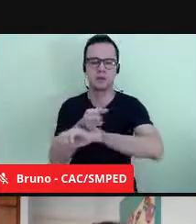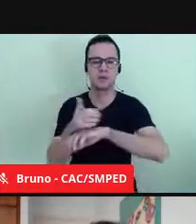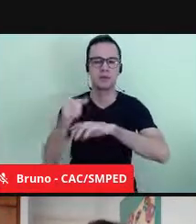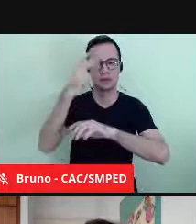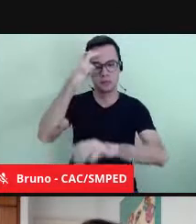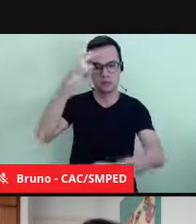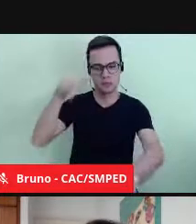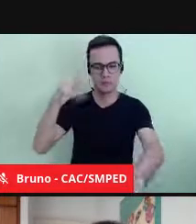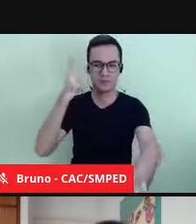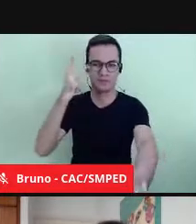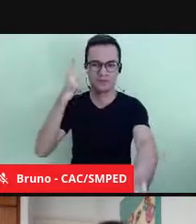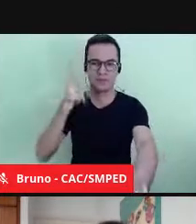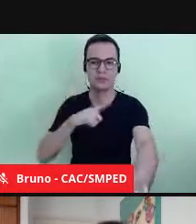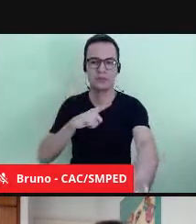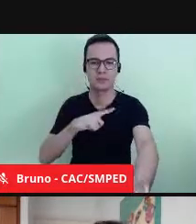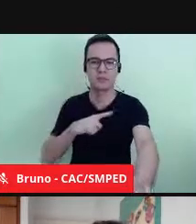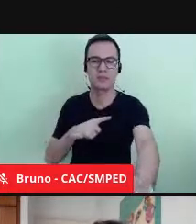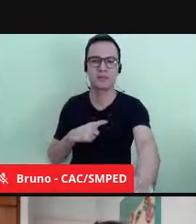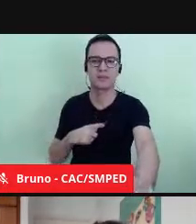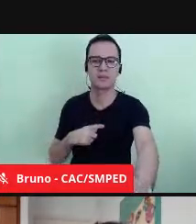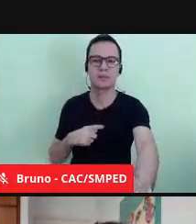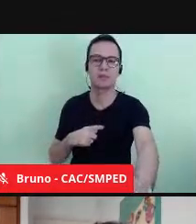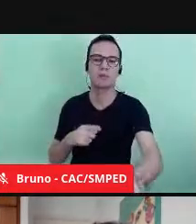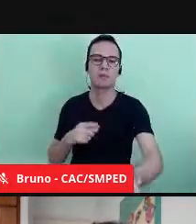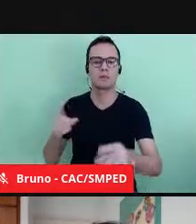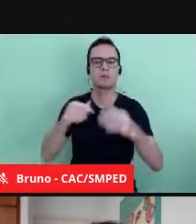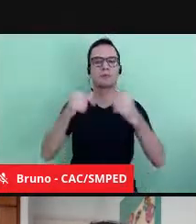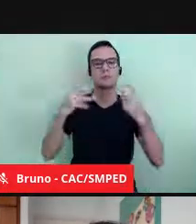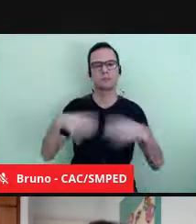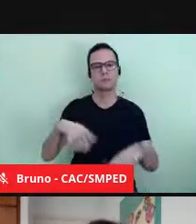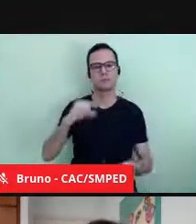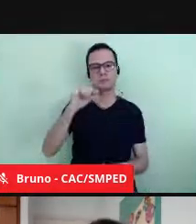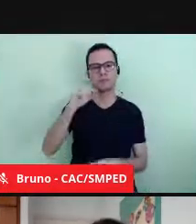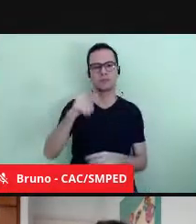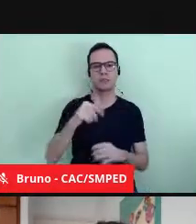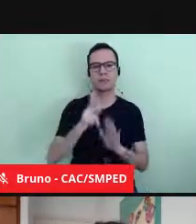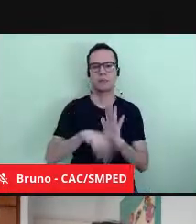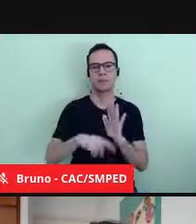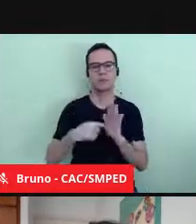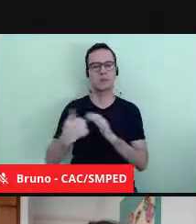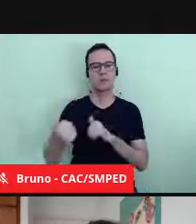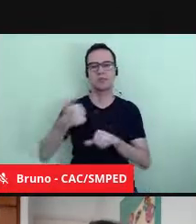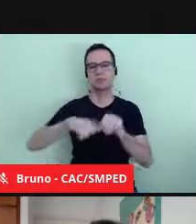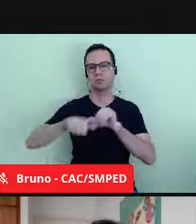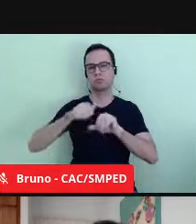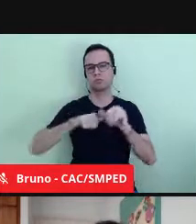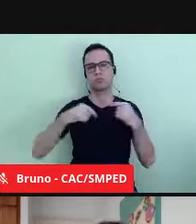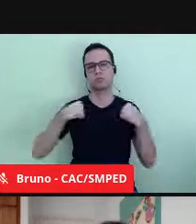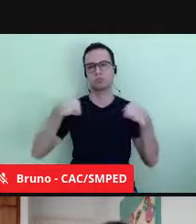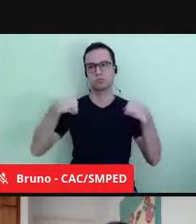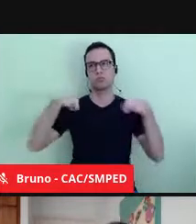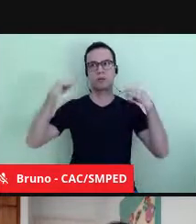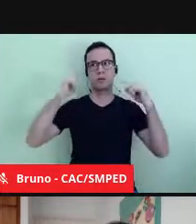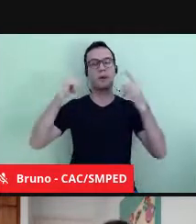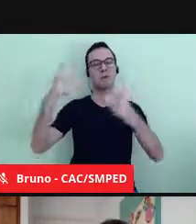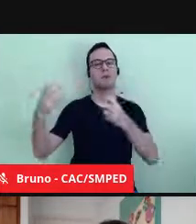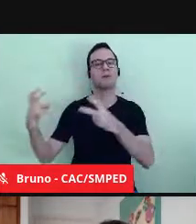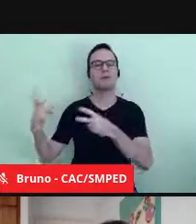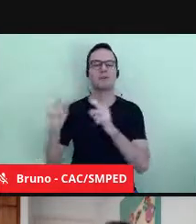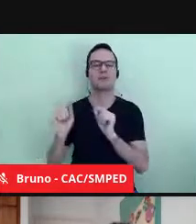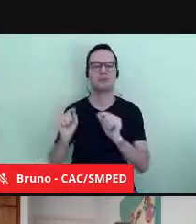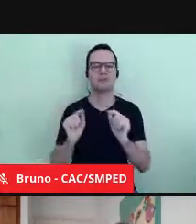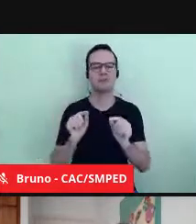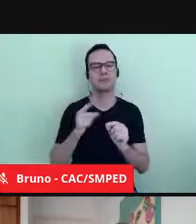cidade de São Paulo, eu trouxe aqui para contar um pouquinho para vocês um projeto que foi o que mudou muito a minha maneira de perceber